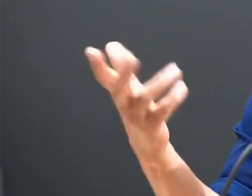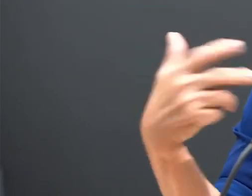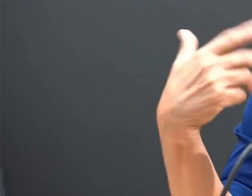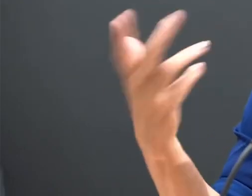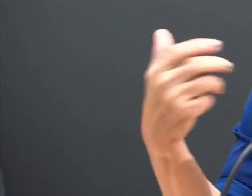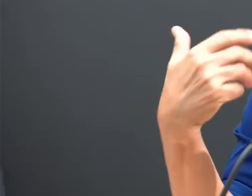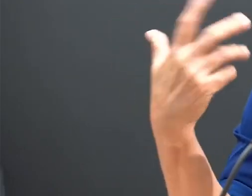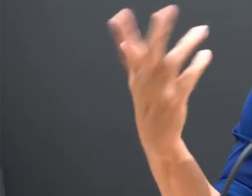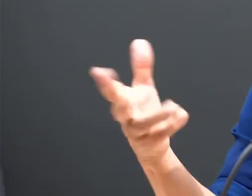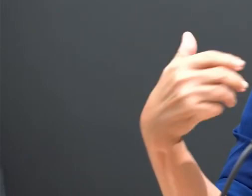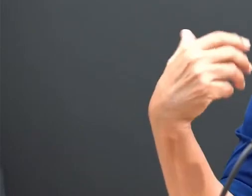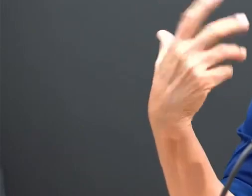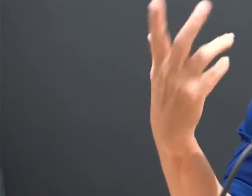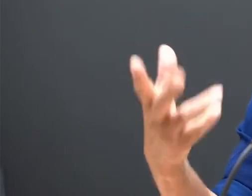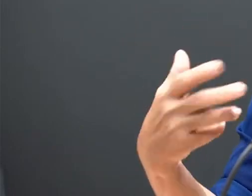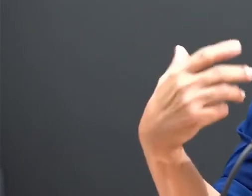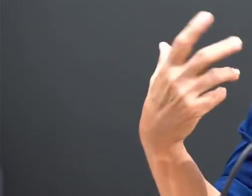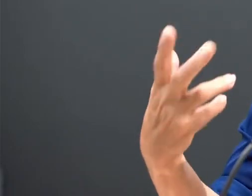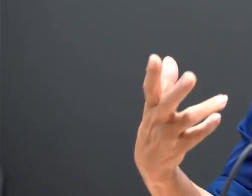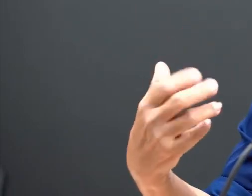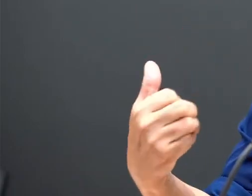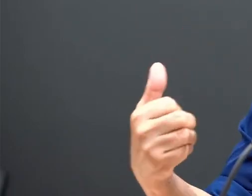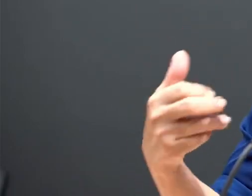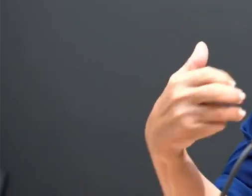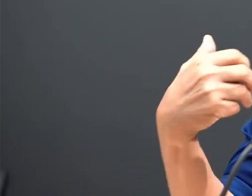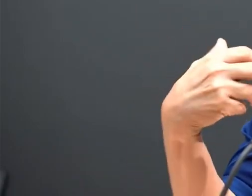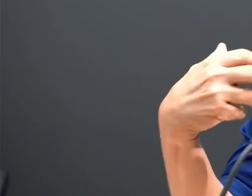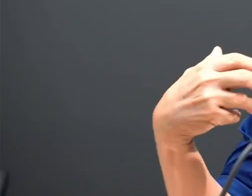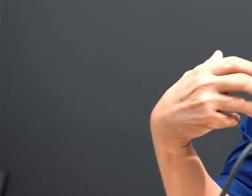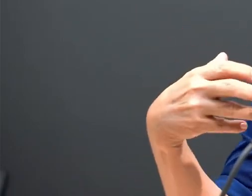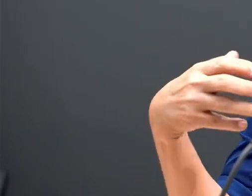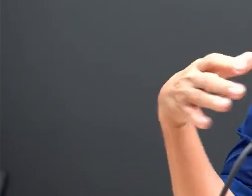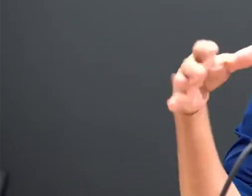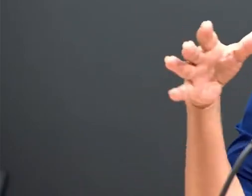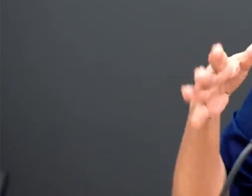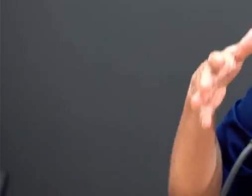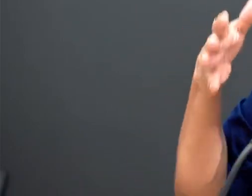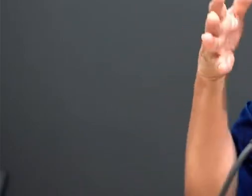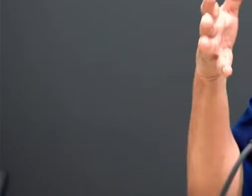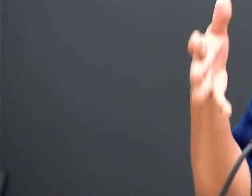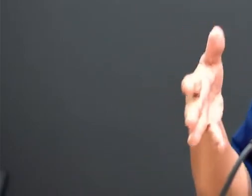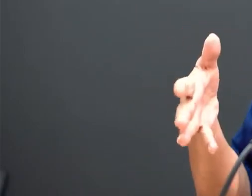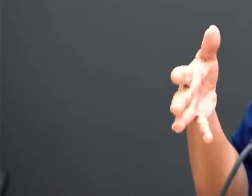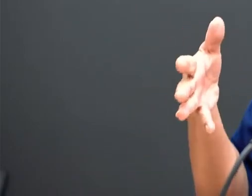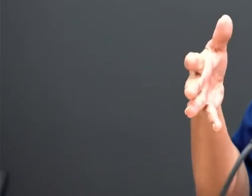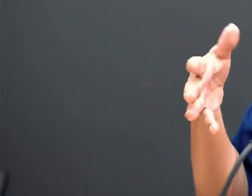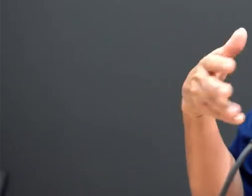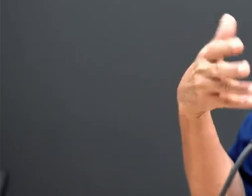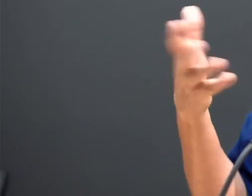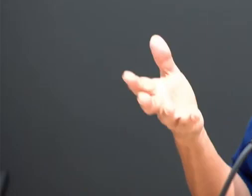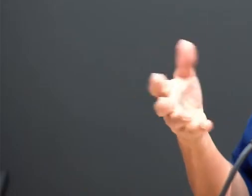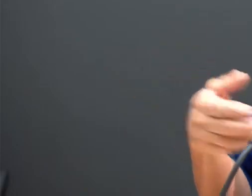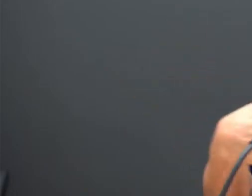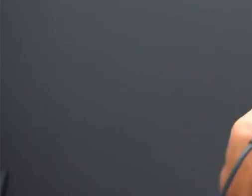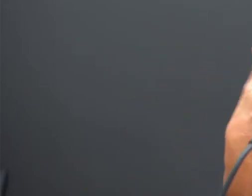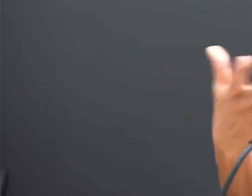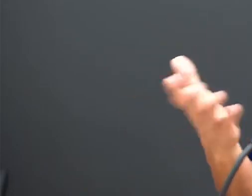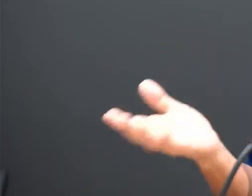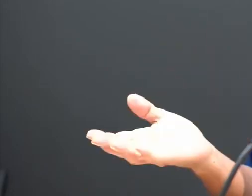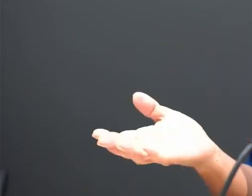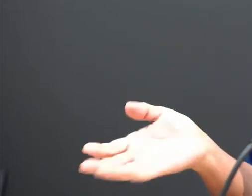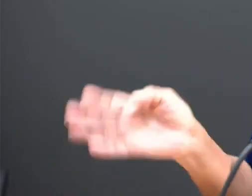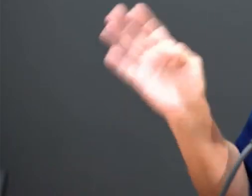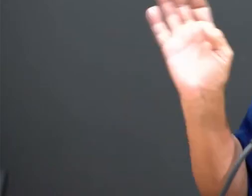suscitando todos os eventos, todos os acontecimentos, para que eu não fique aqui dando palestra, porque se eu for